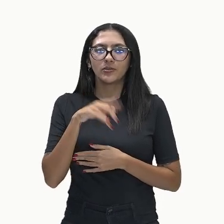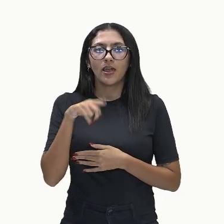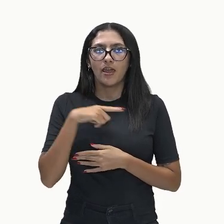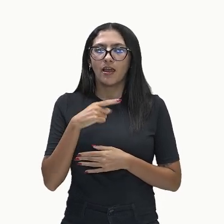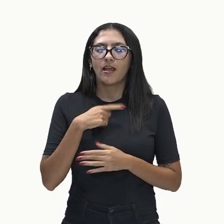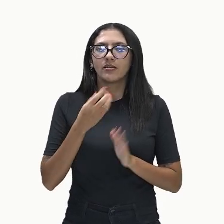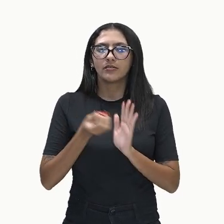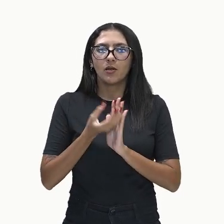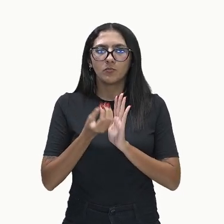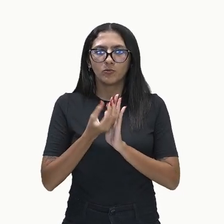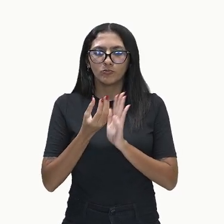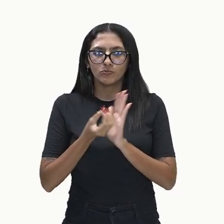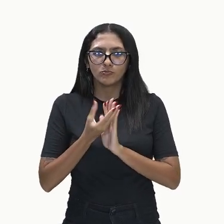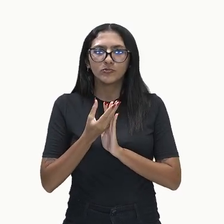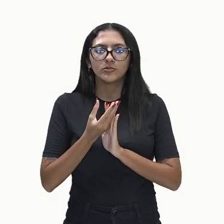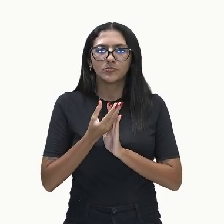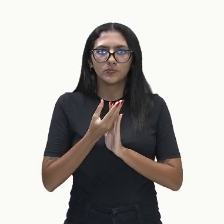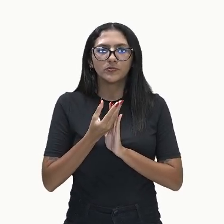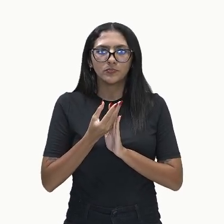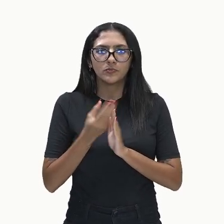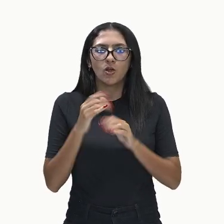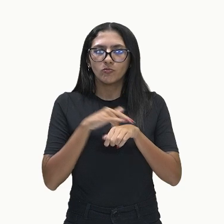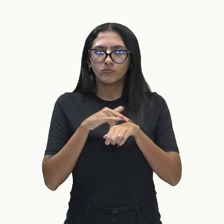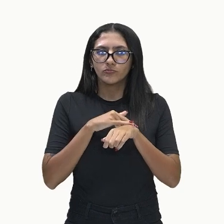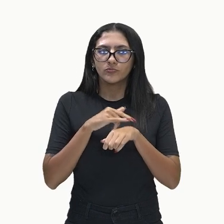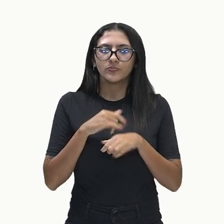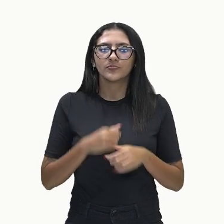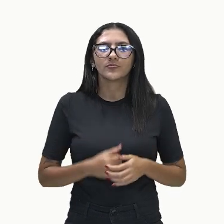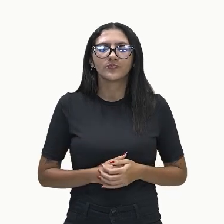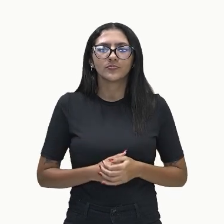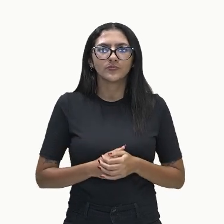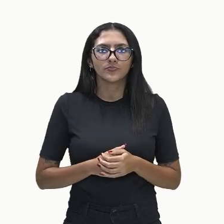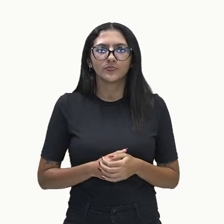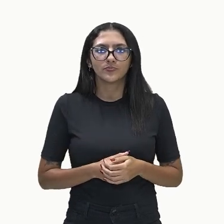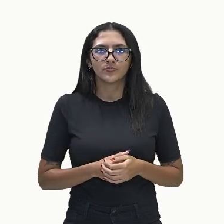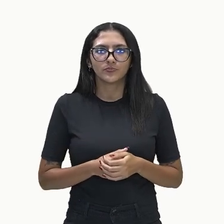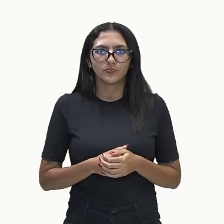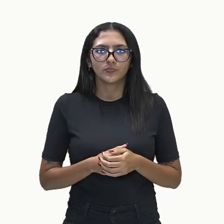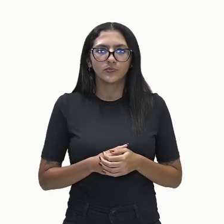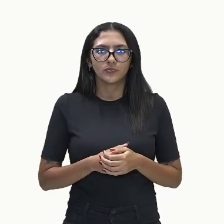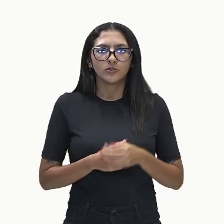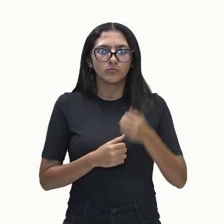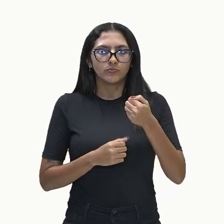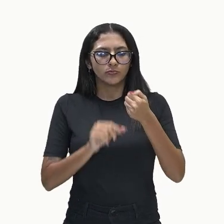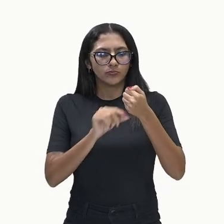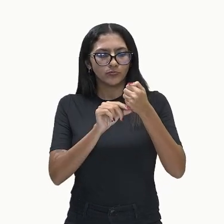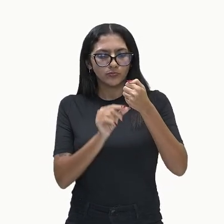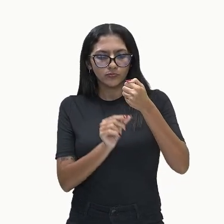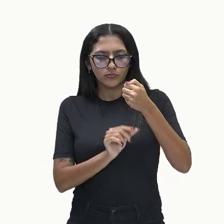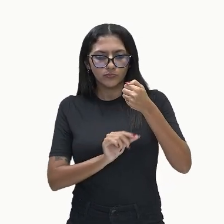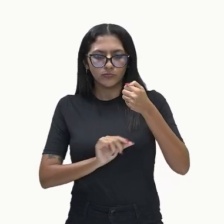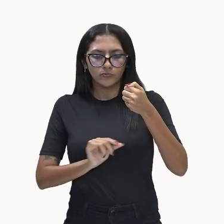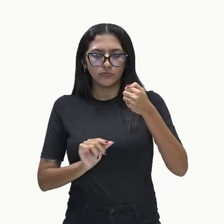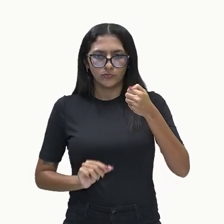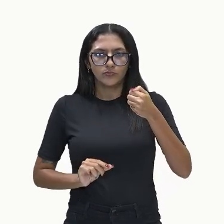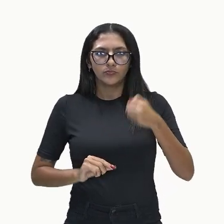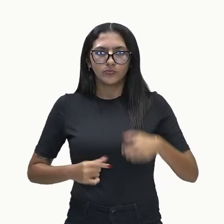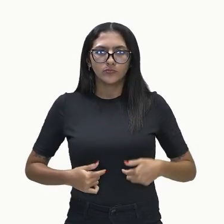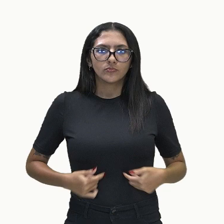produzir a nossa urina, certo? Os uréteres conduz, a